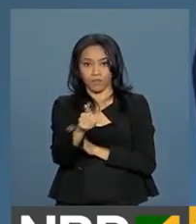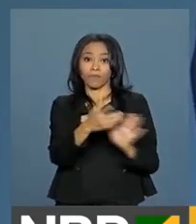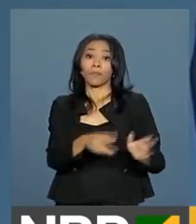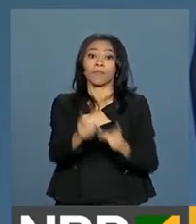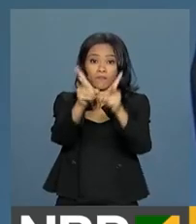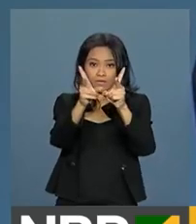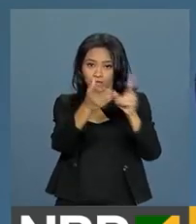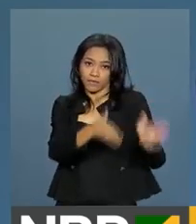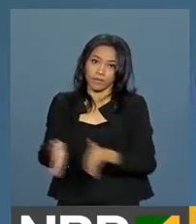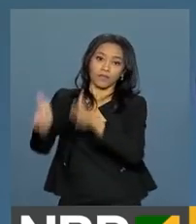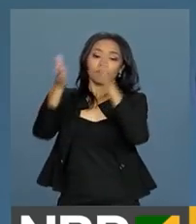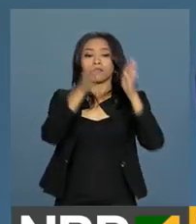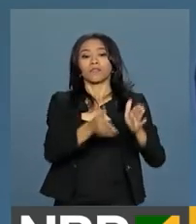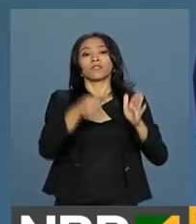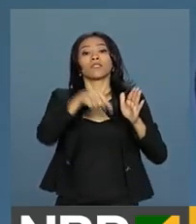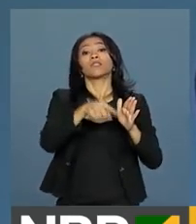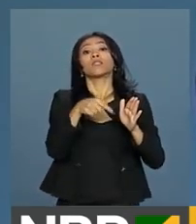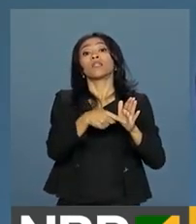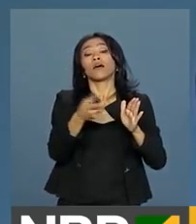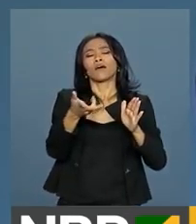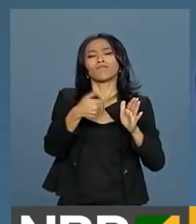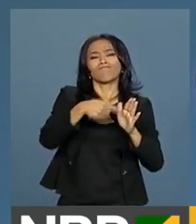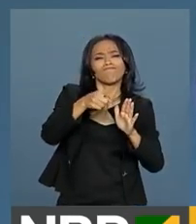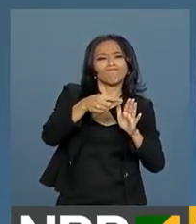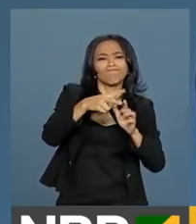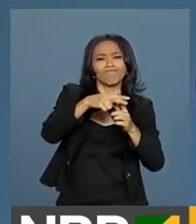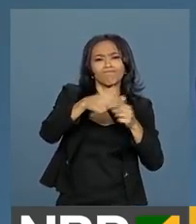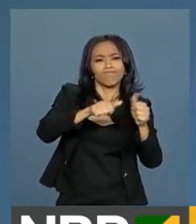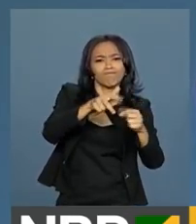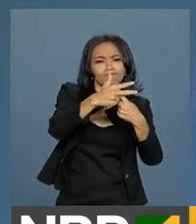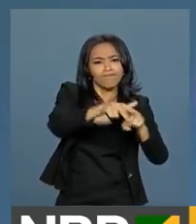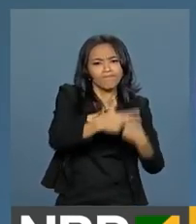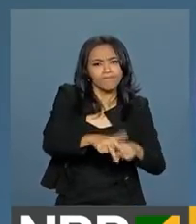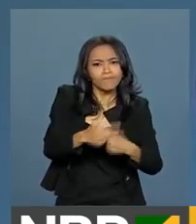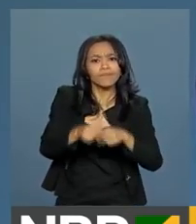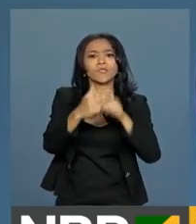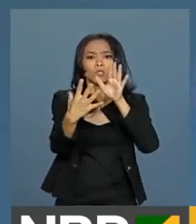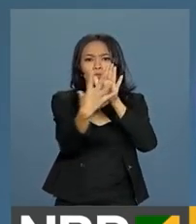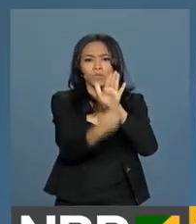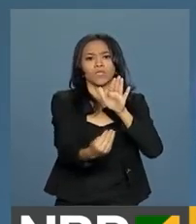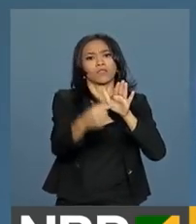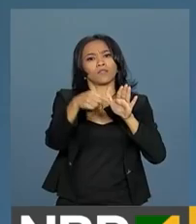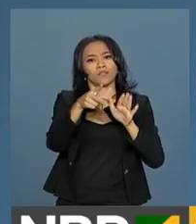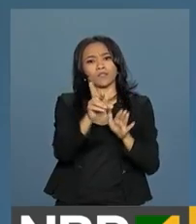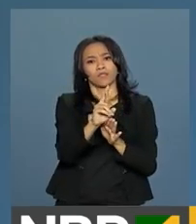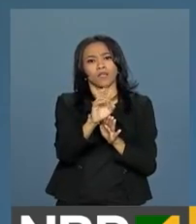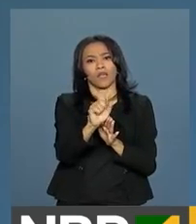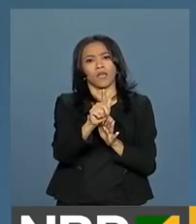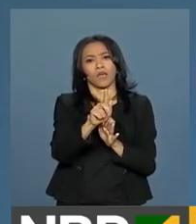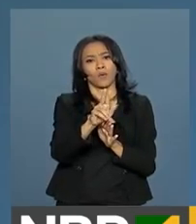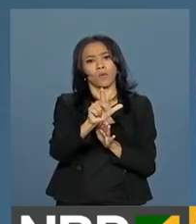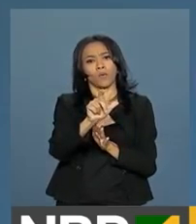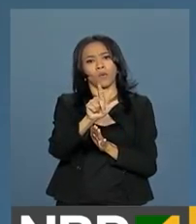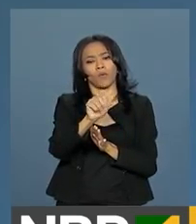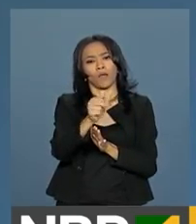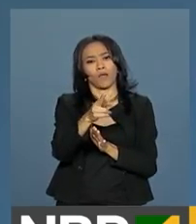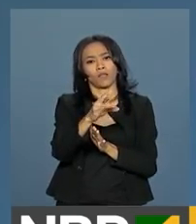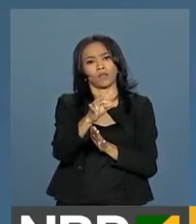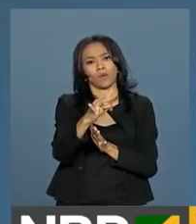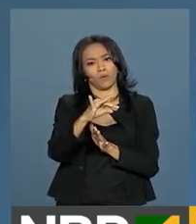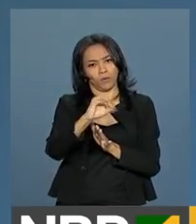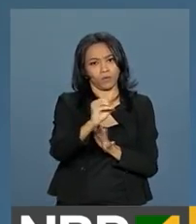dos marcos regulatórios e na desburocratização que é algo quando viaja para o